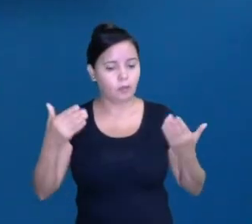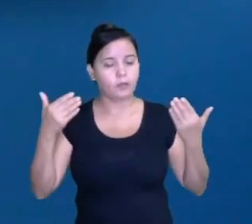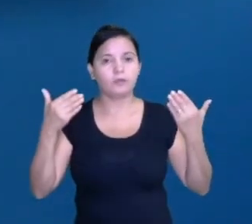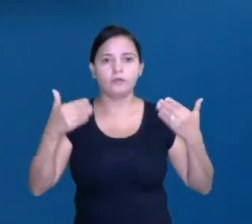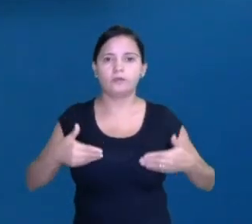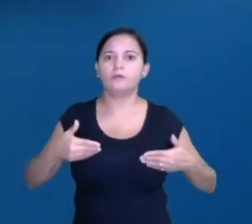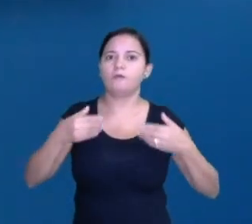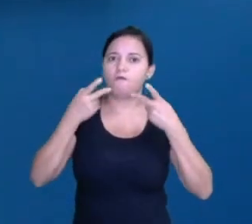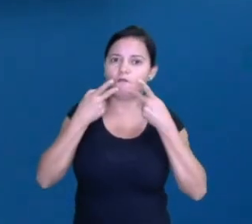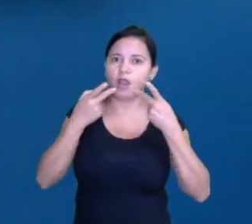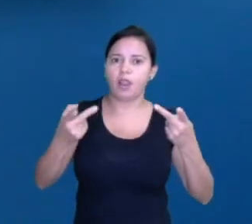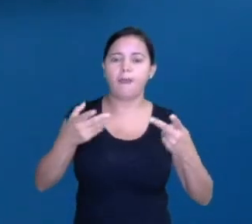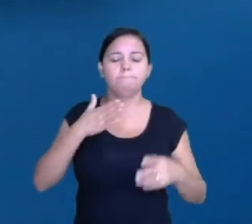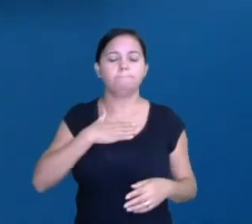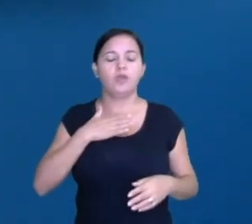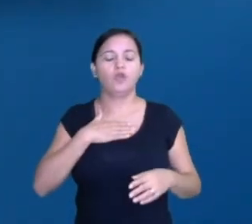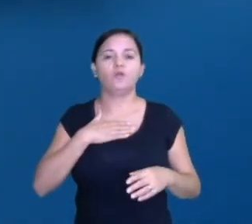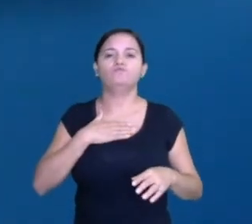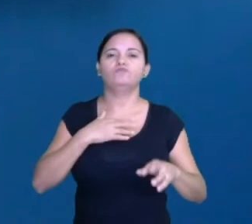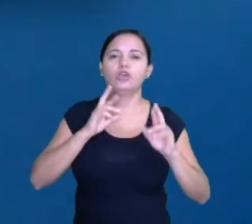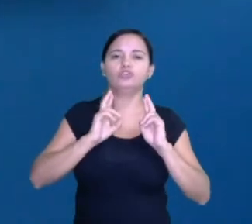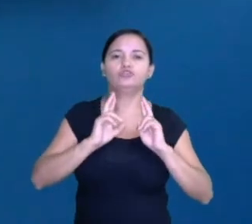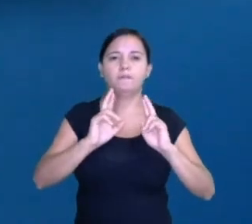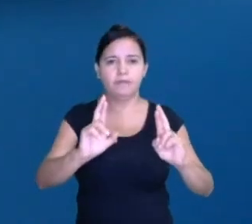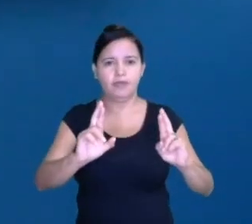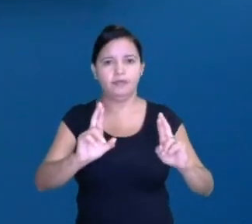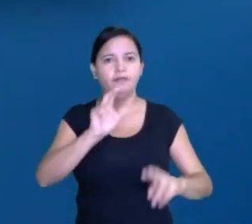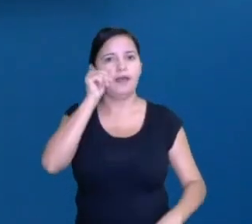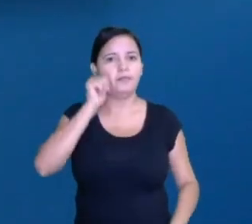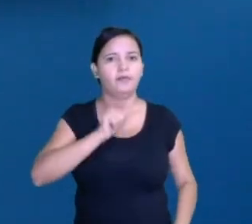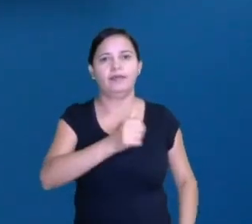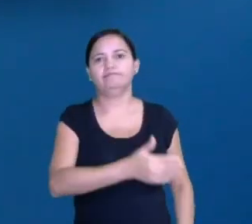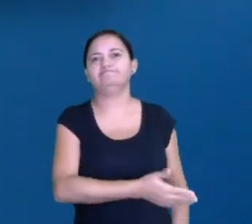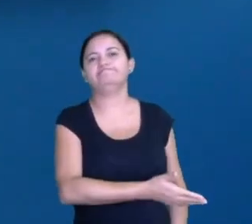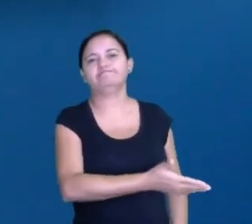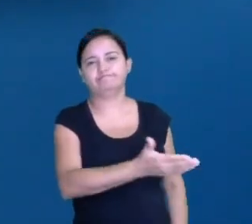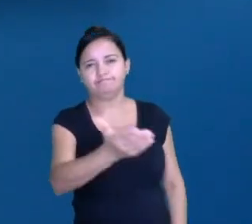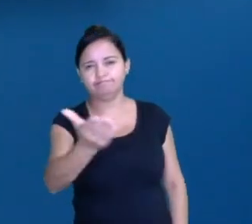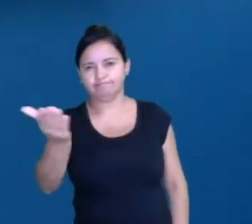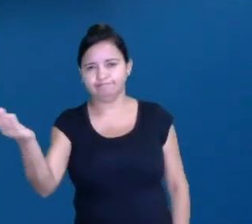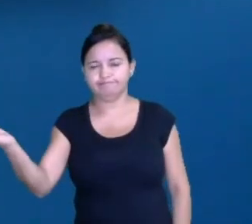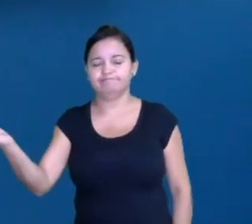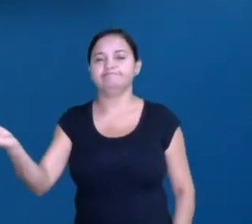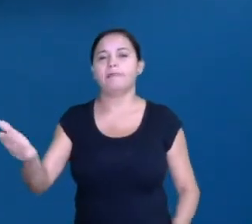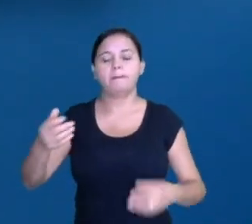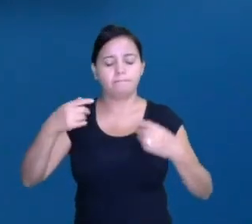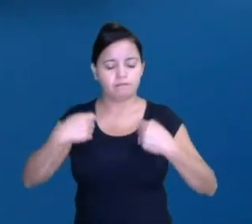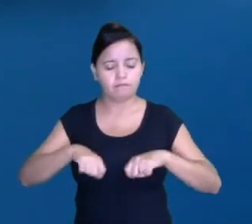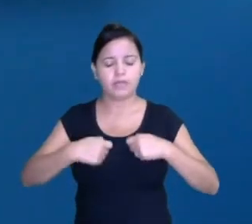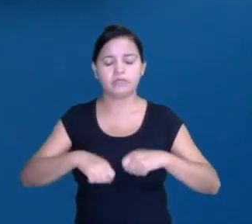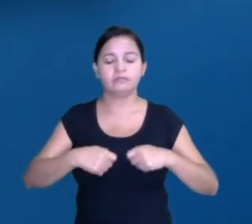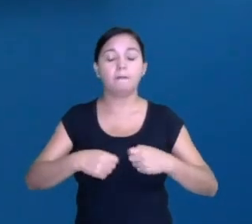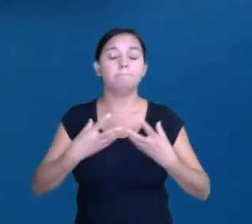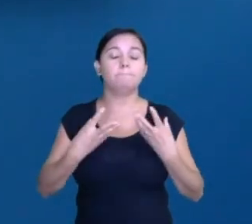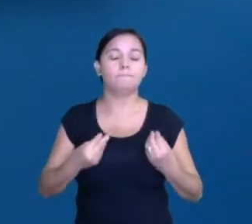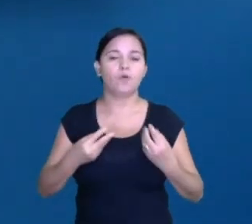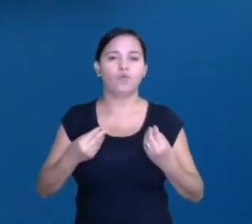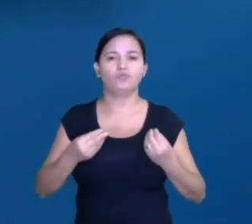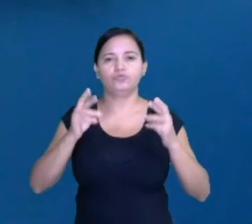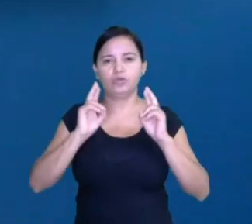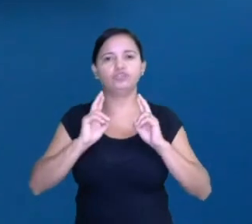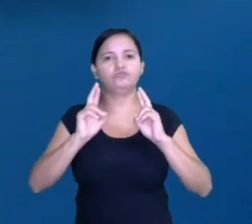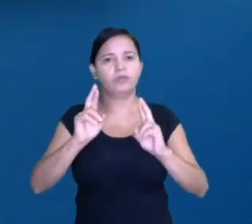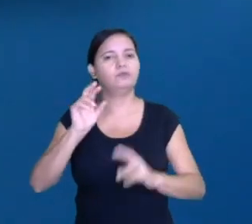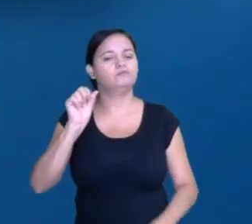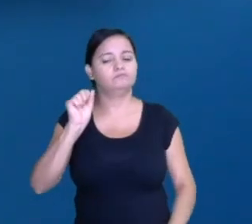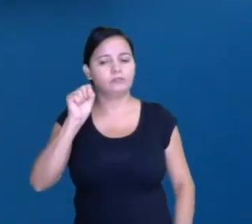o meu cuidado e respeito ao público feminino. Alguém que merece muito o nosso respeito e